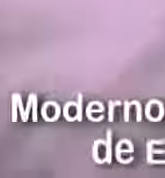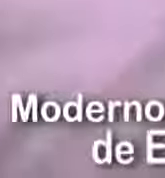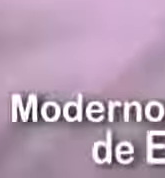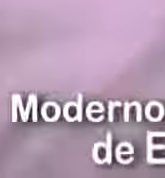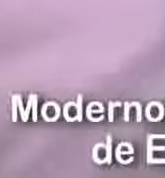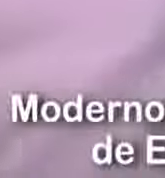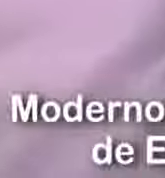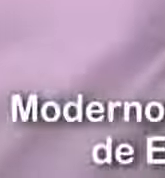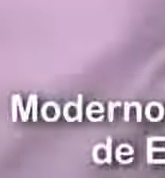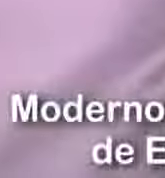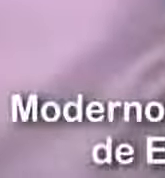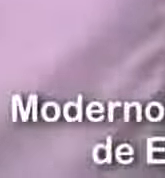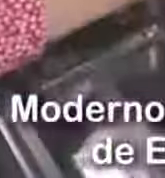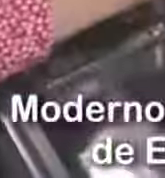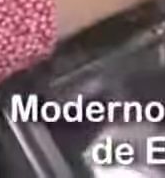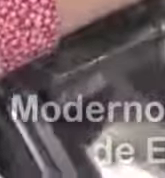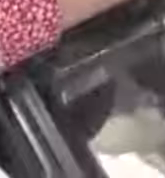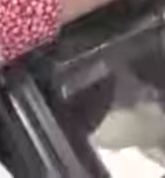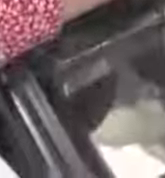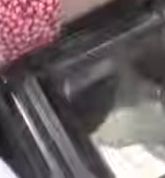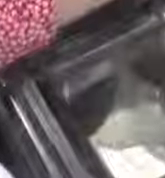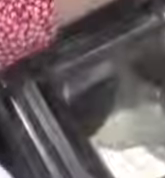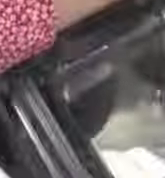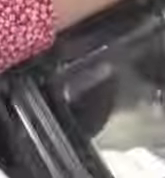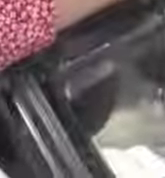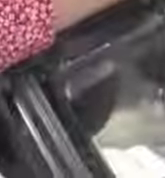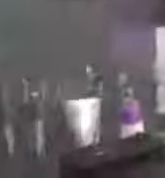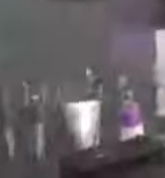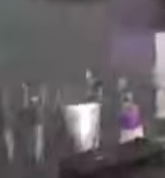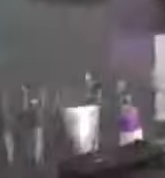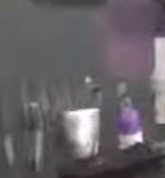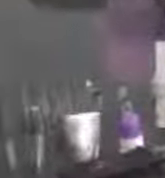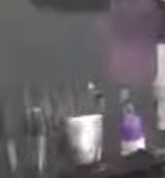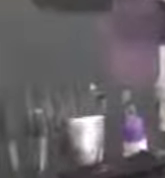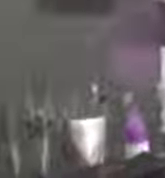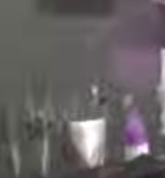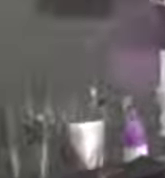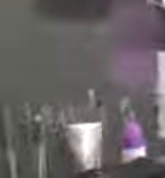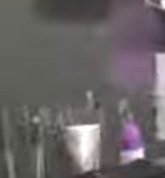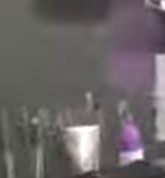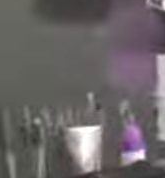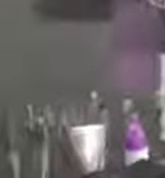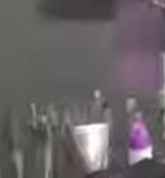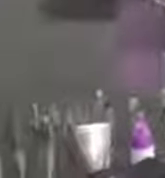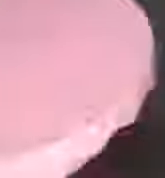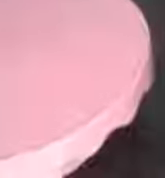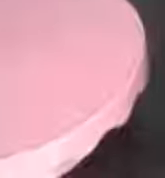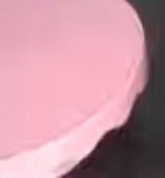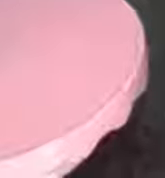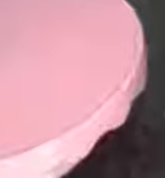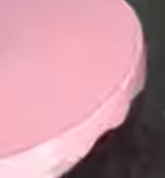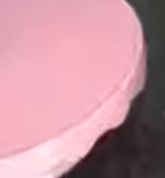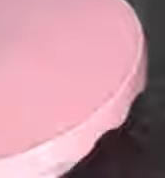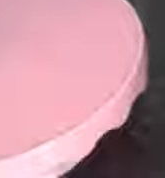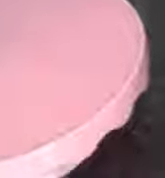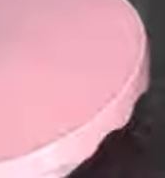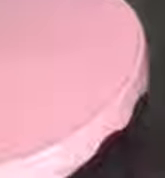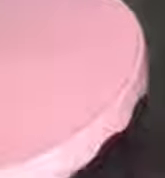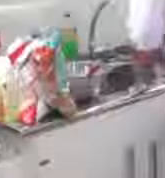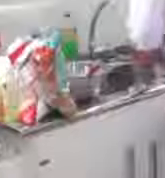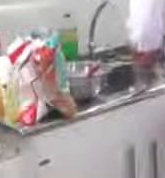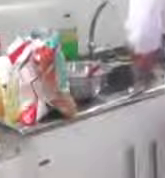métodos de ensino em culinária. Liga pra gente ou faça-nos uma visita. Rua das Porteiras, número 41, no prédio da